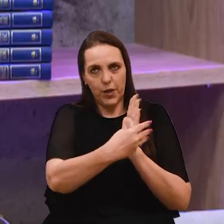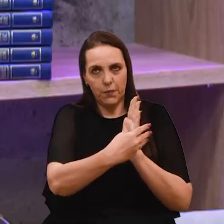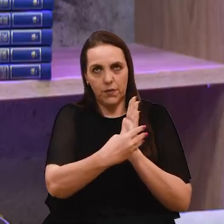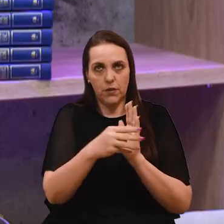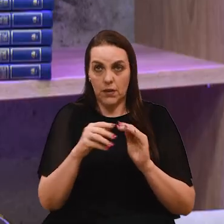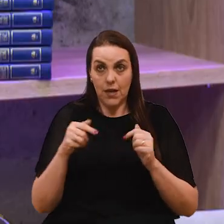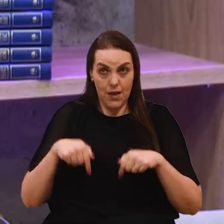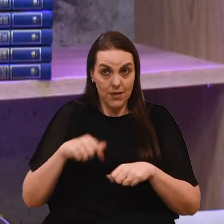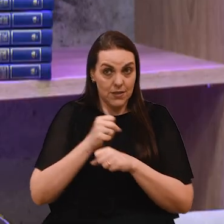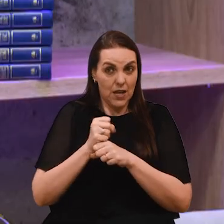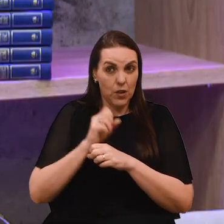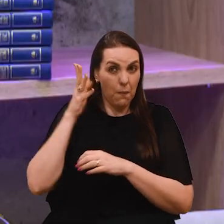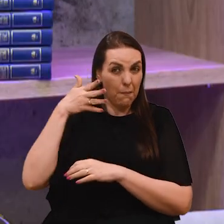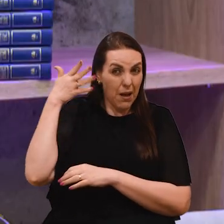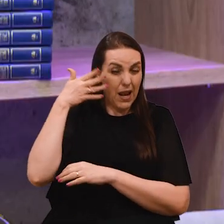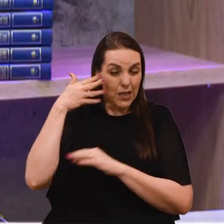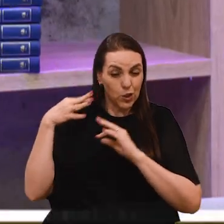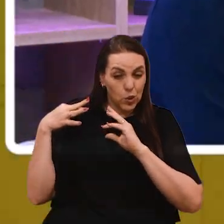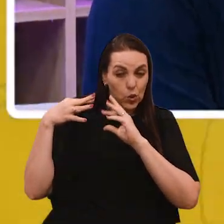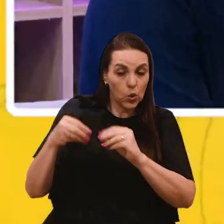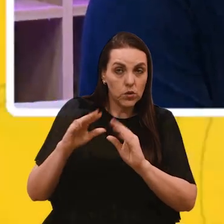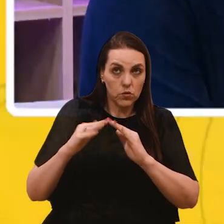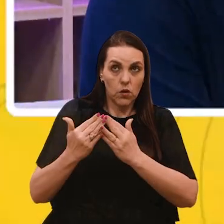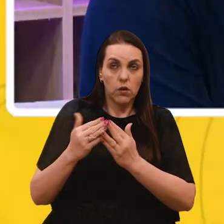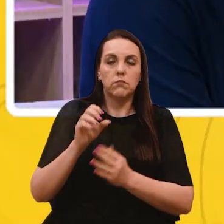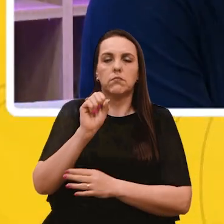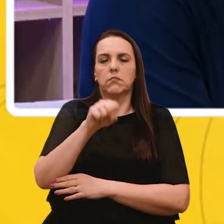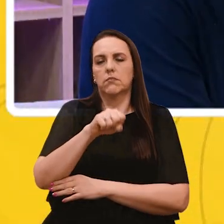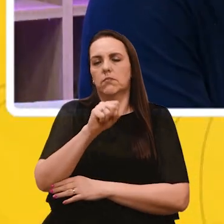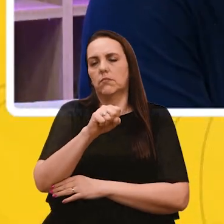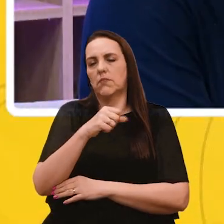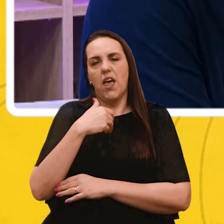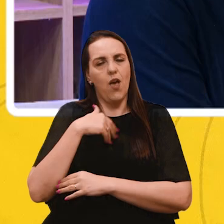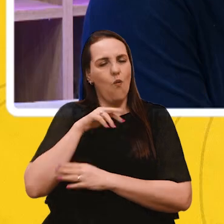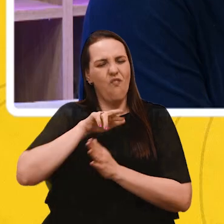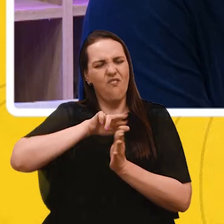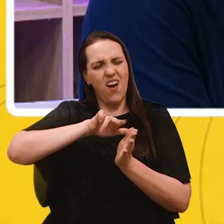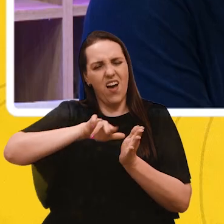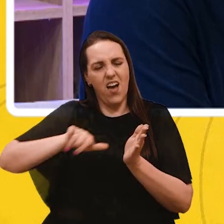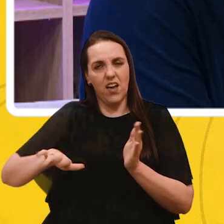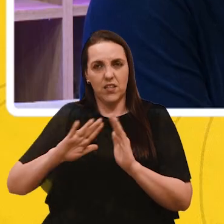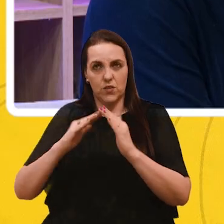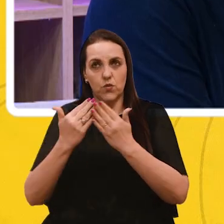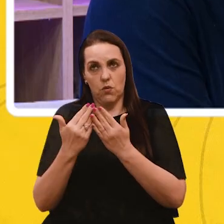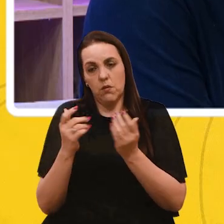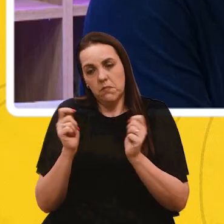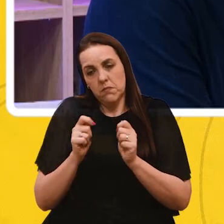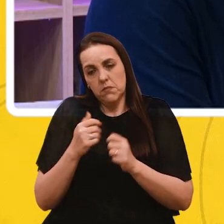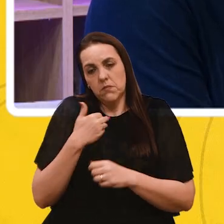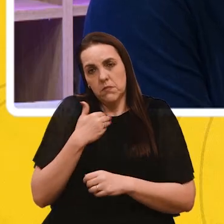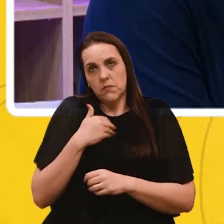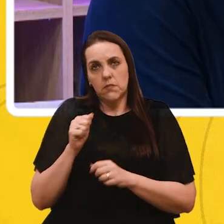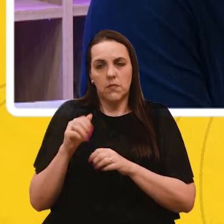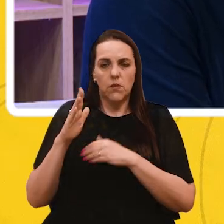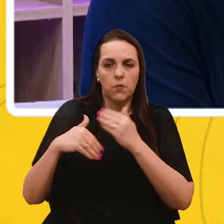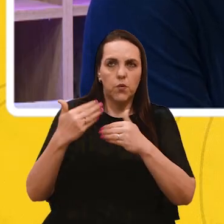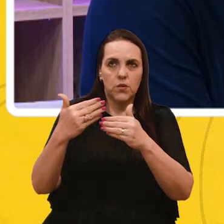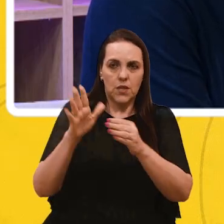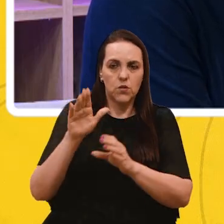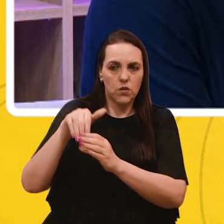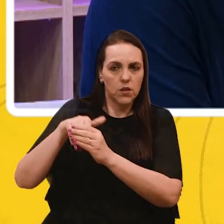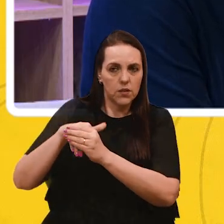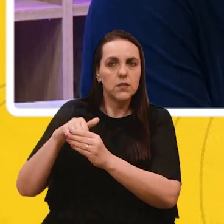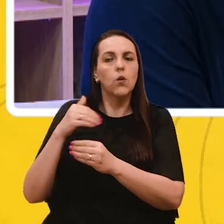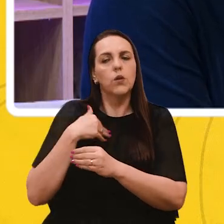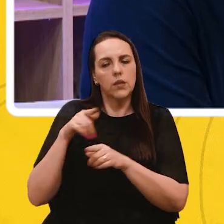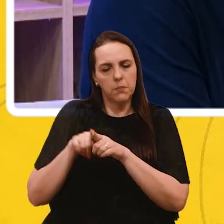Também. Sim, em Outro todas, diferencial com a do urna. projeto. Eu fui em várias, mas outros vereadores... Eu fui nas que eu podia, no processo eleitoral também. E